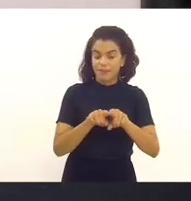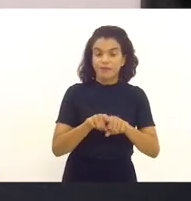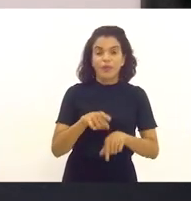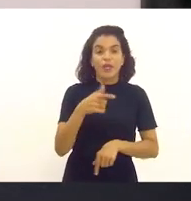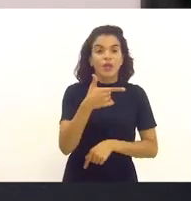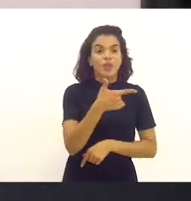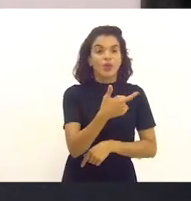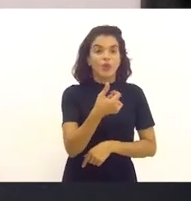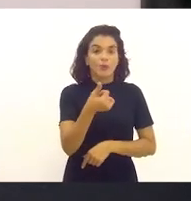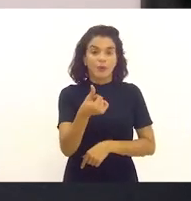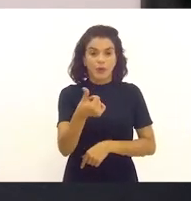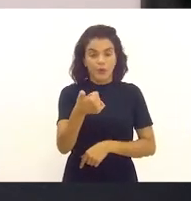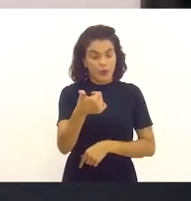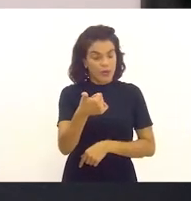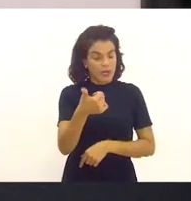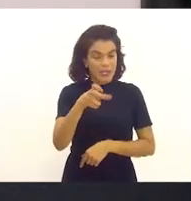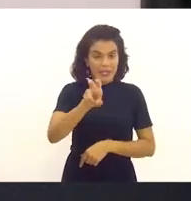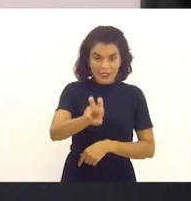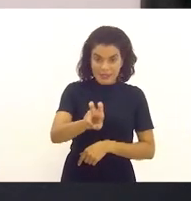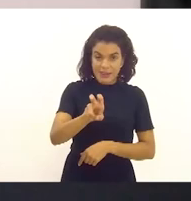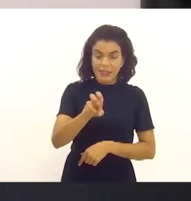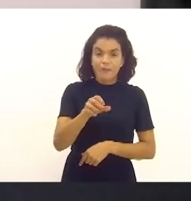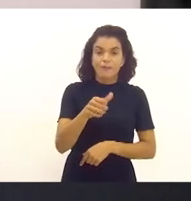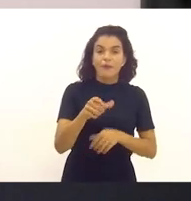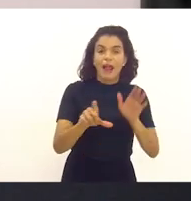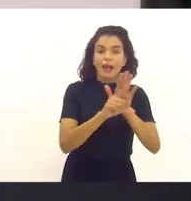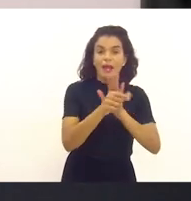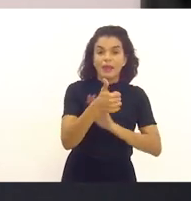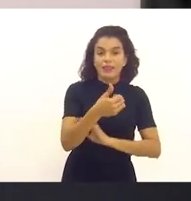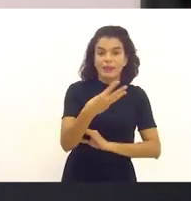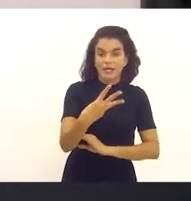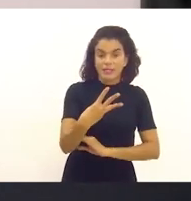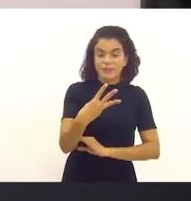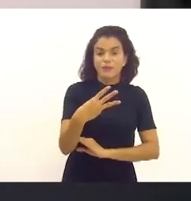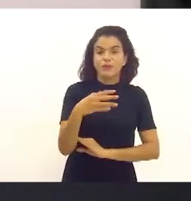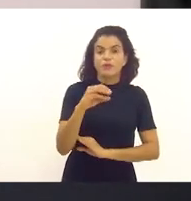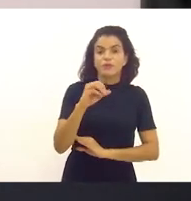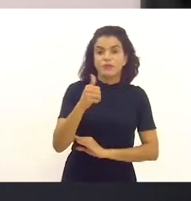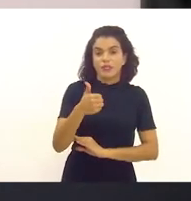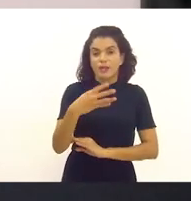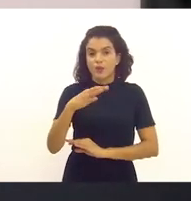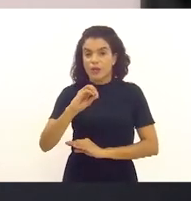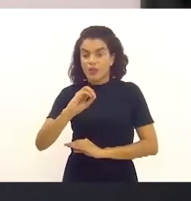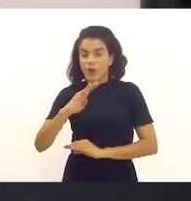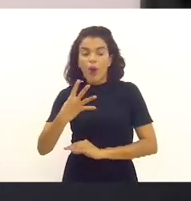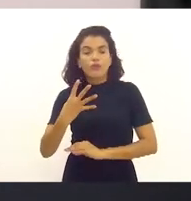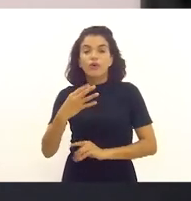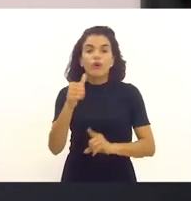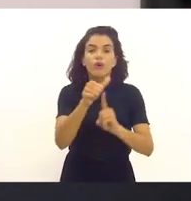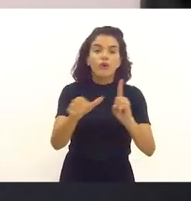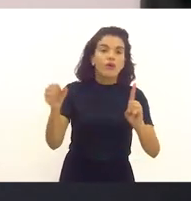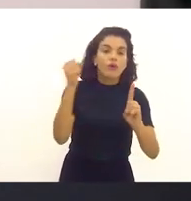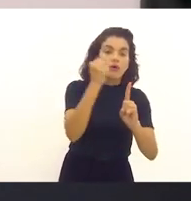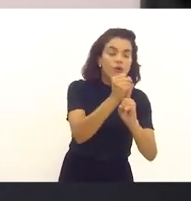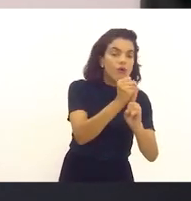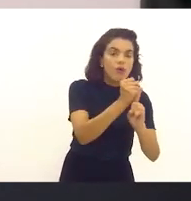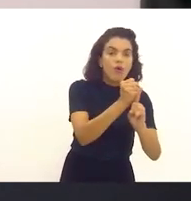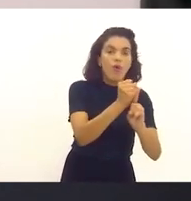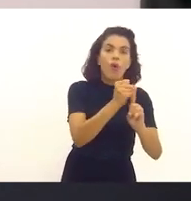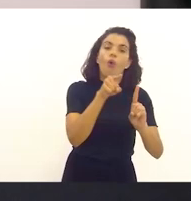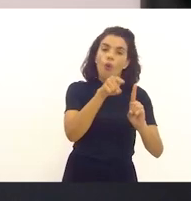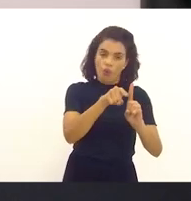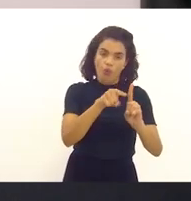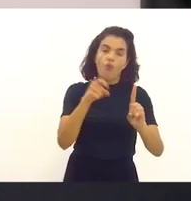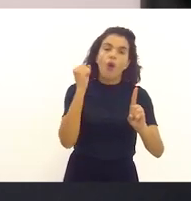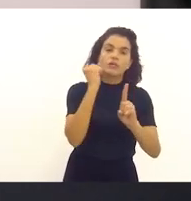em 2015 a lei 13.104 torna o feminicídio um homicídio qualificado e